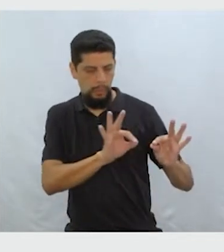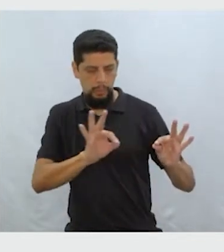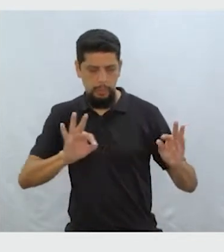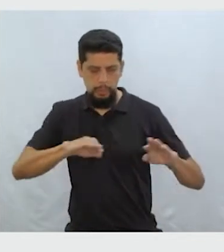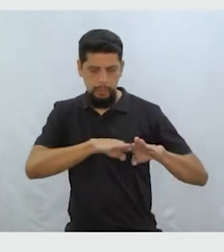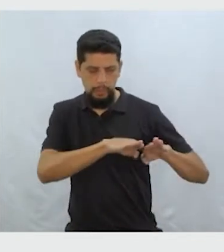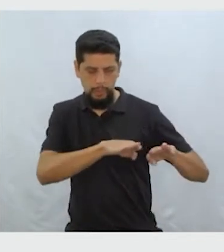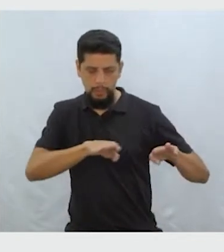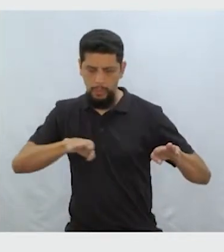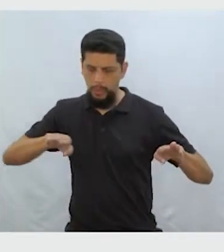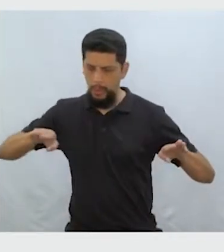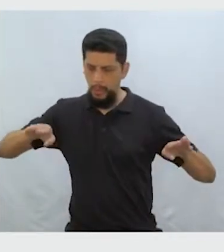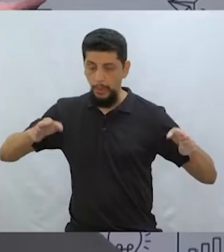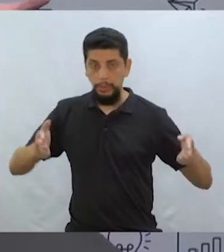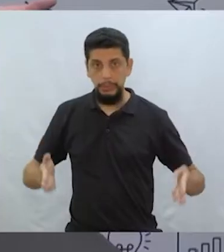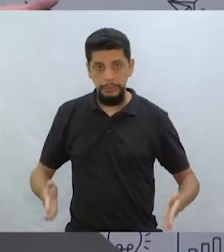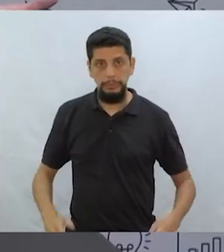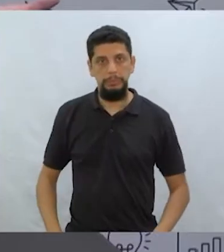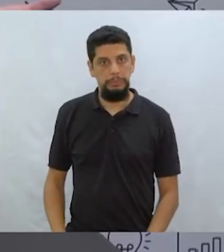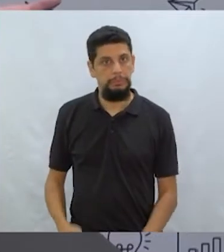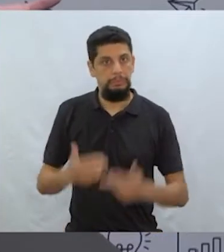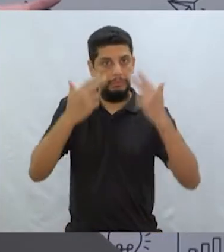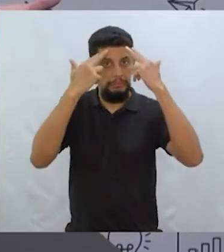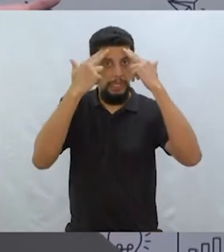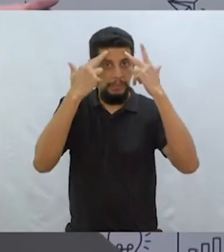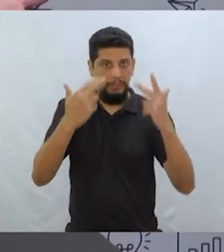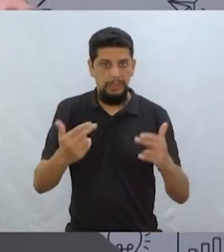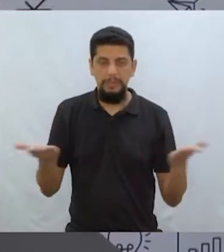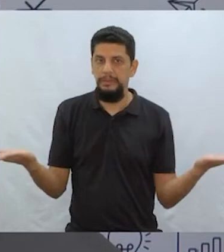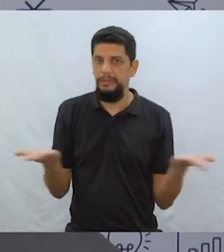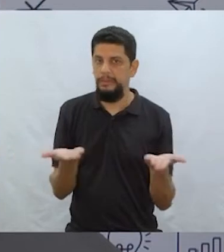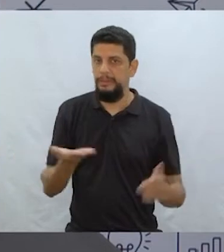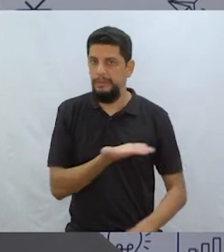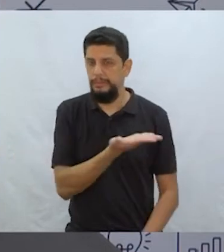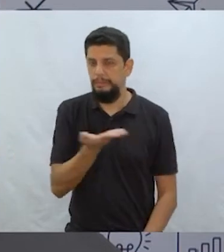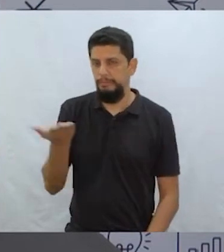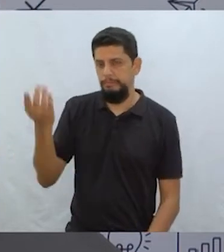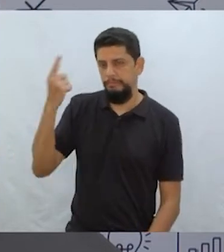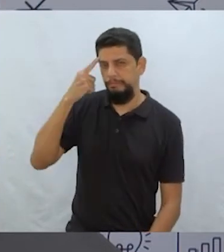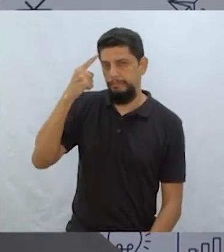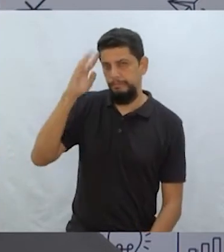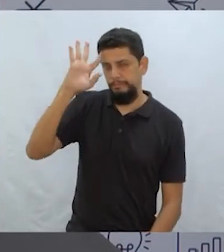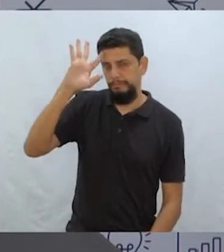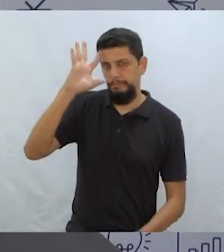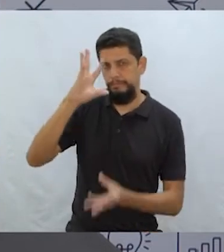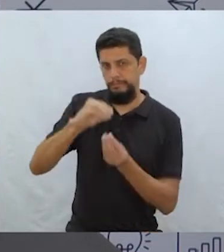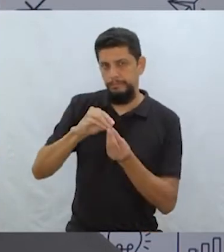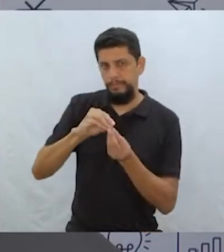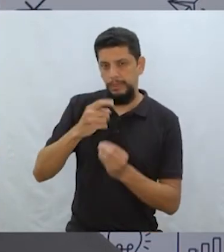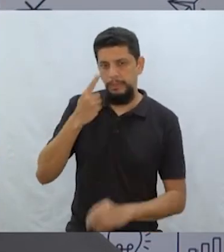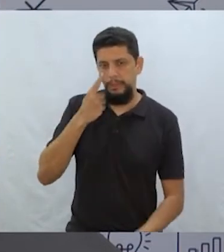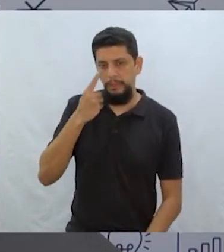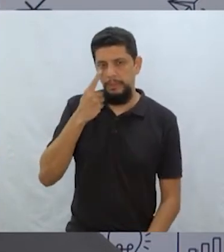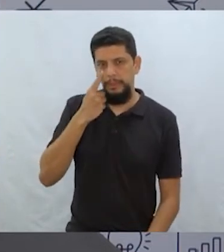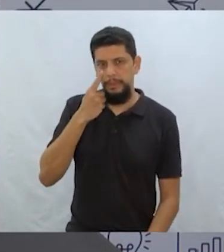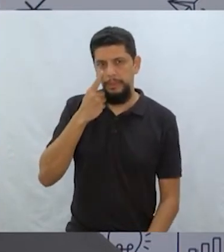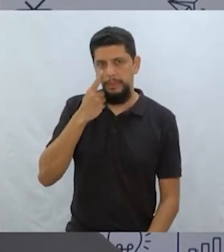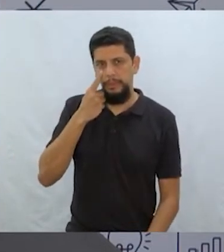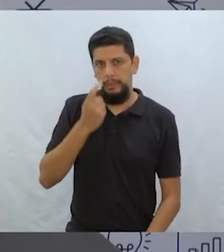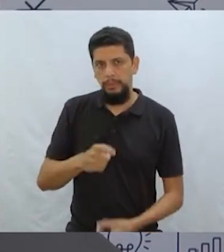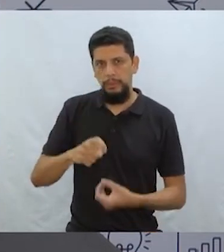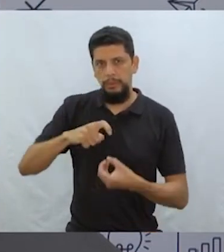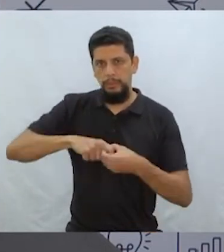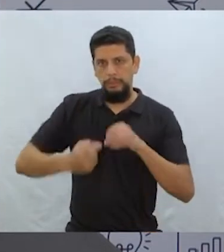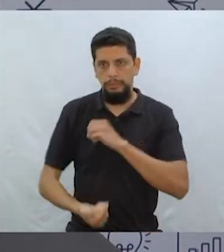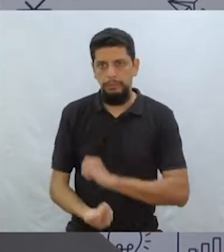de Jacarandá naturalmente e agora pra gente entender Olha só vou voltar